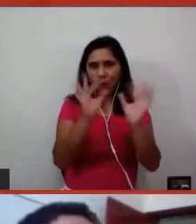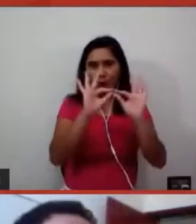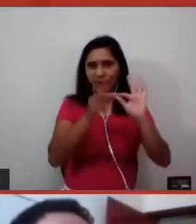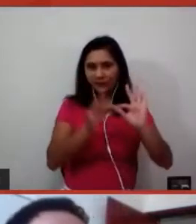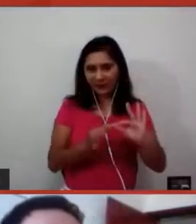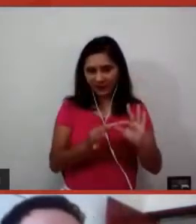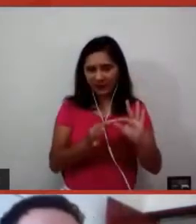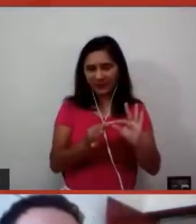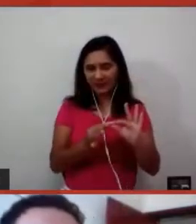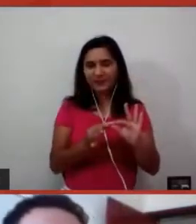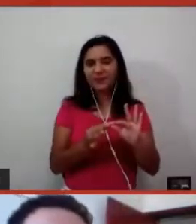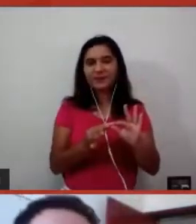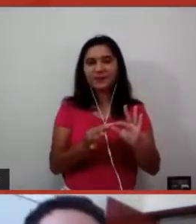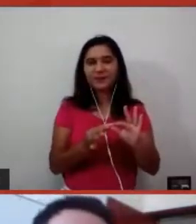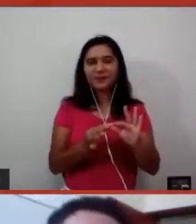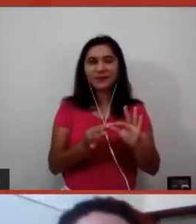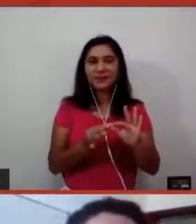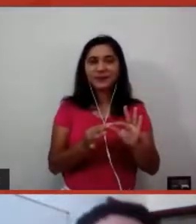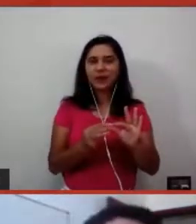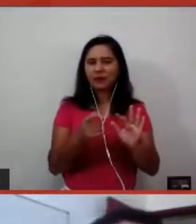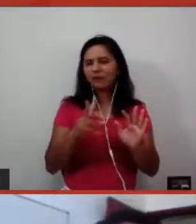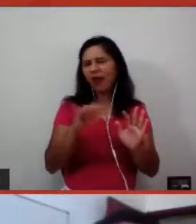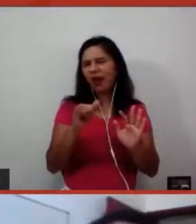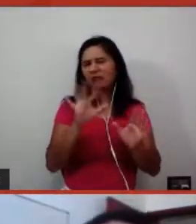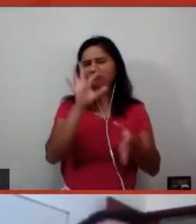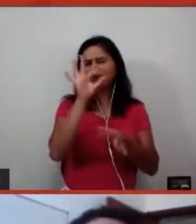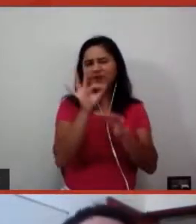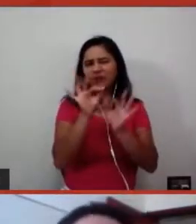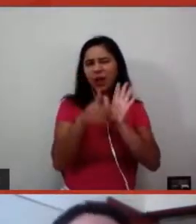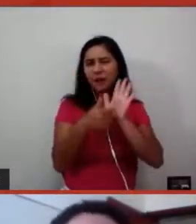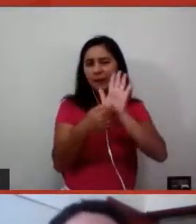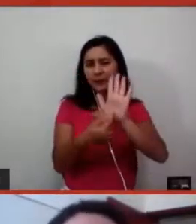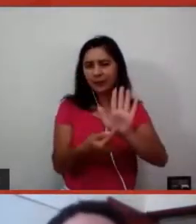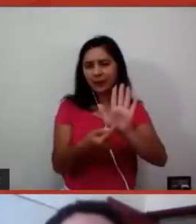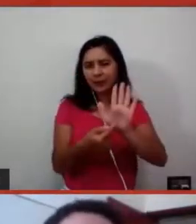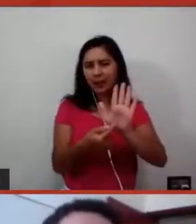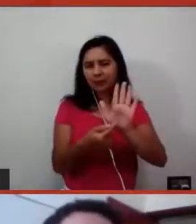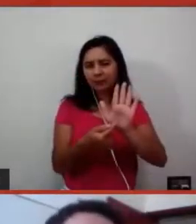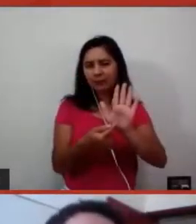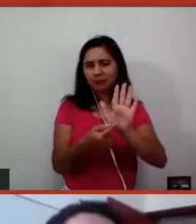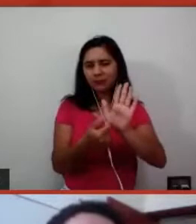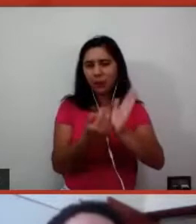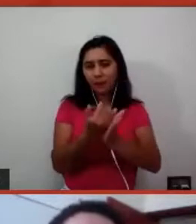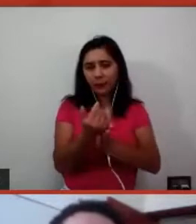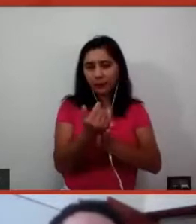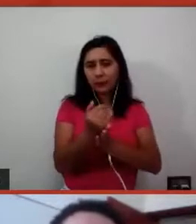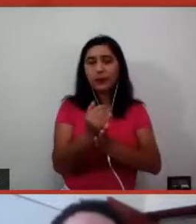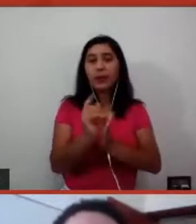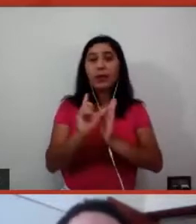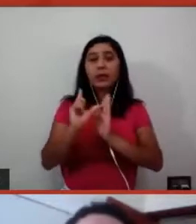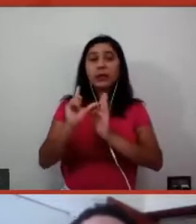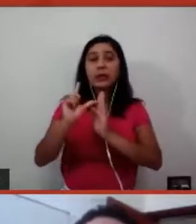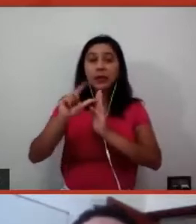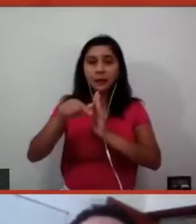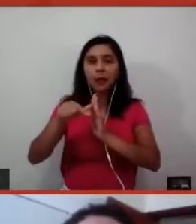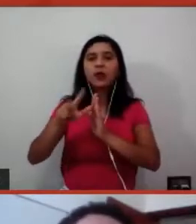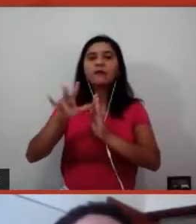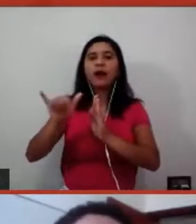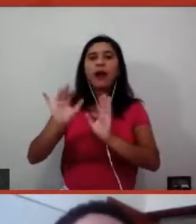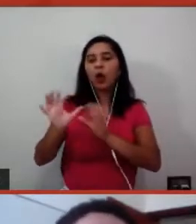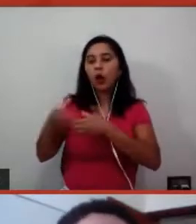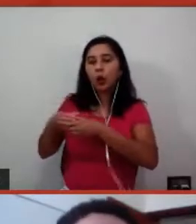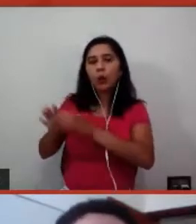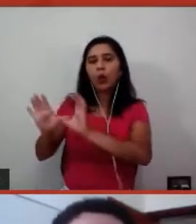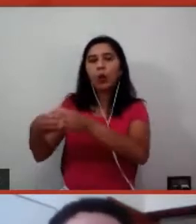nós vamos fazer, como eu disse, uma breve apresentação, esses primeiros minutos, e depois vamos seguir para trabalhos em pequenos